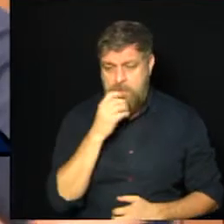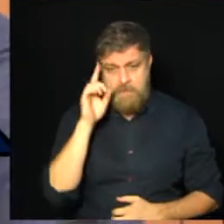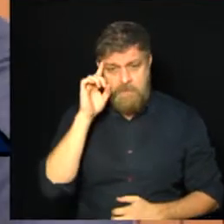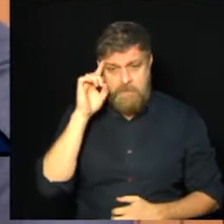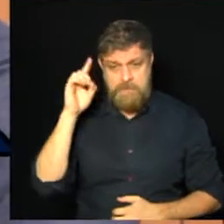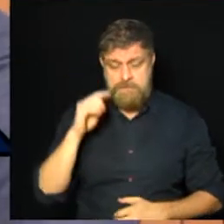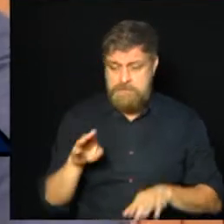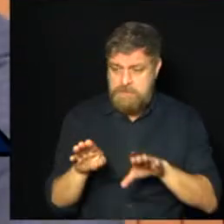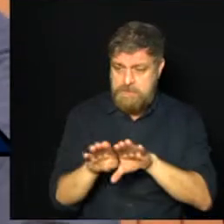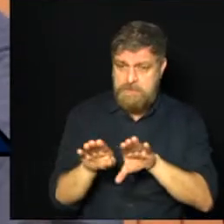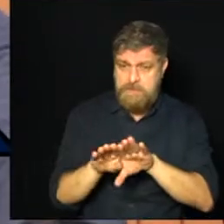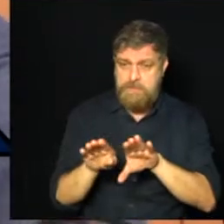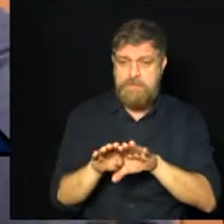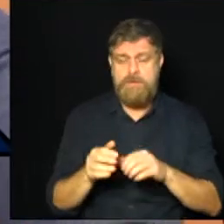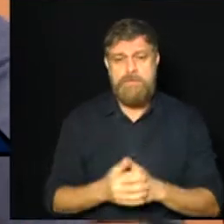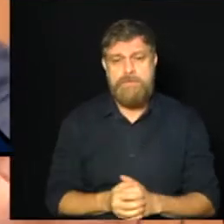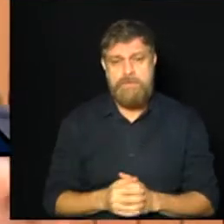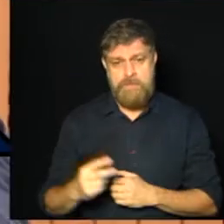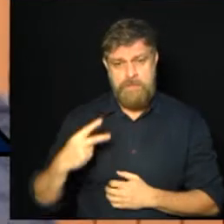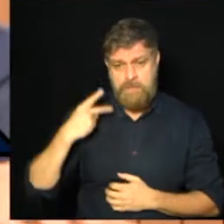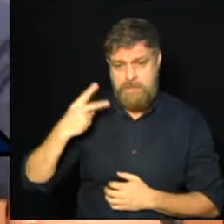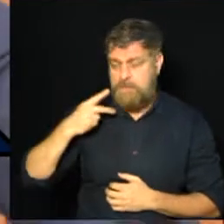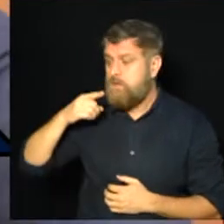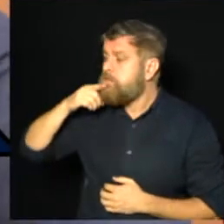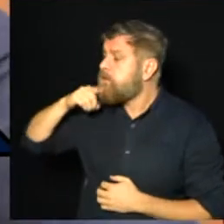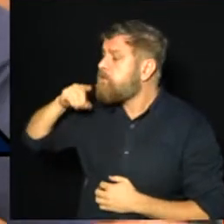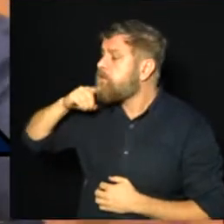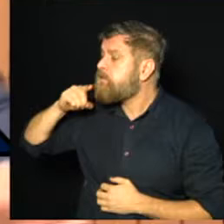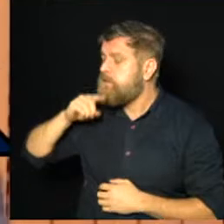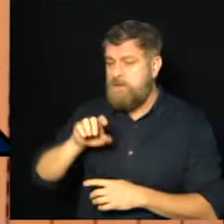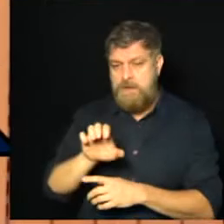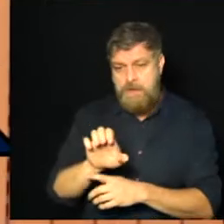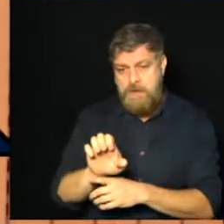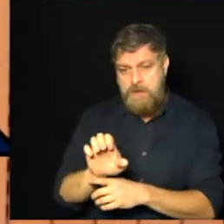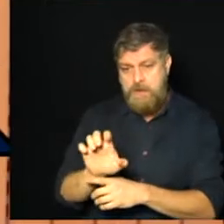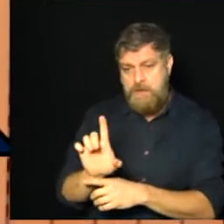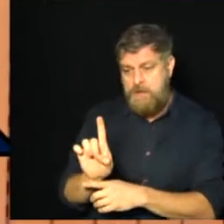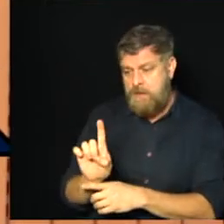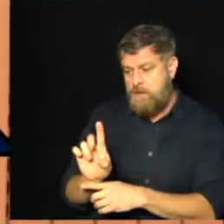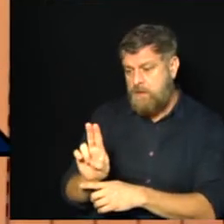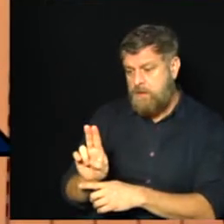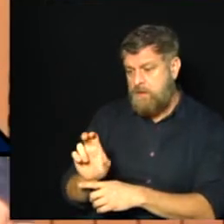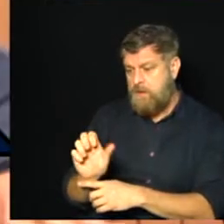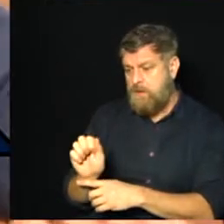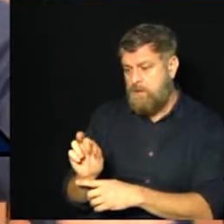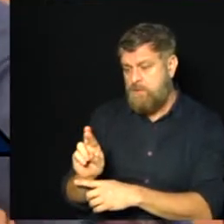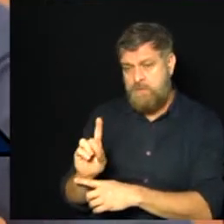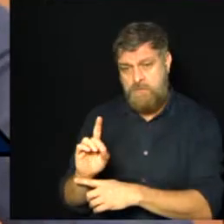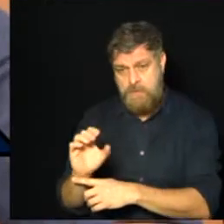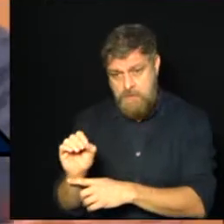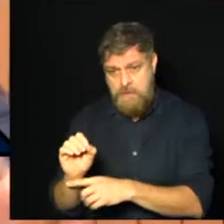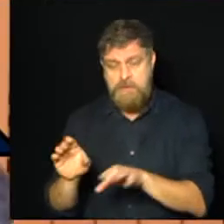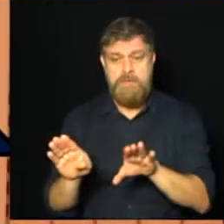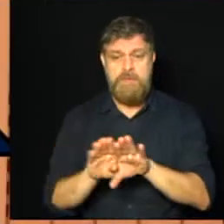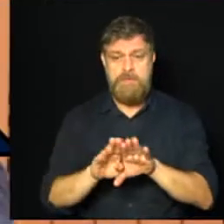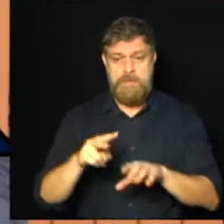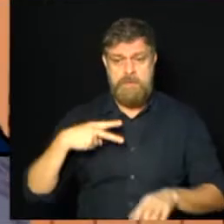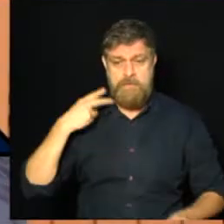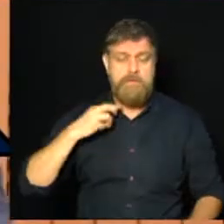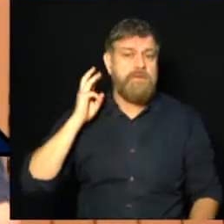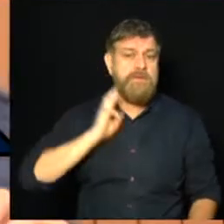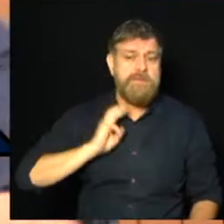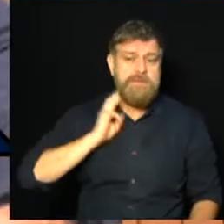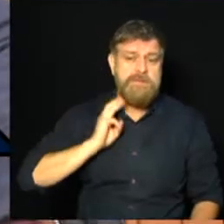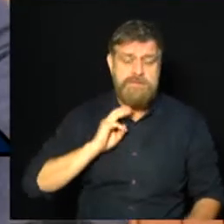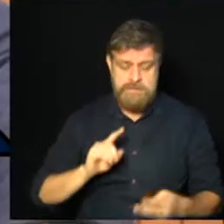também ao vereador Eduardo Magoga, que se faz presente nessa reunião, vereador Cecílio Santos, vereadora